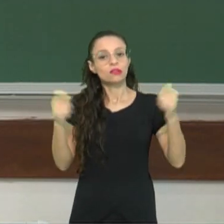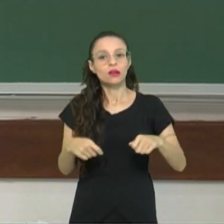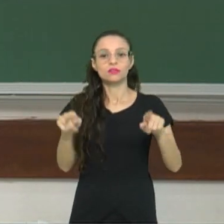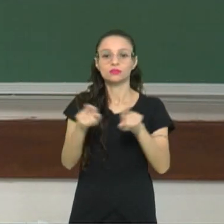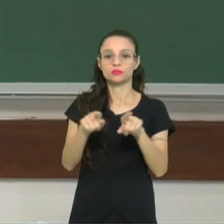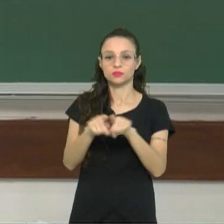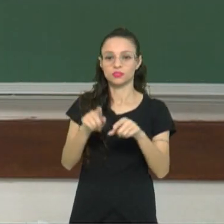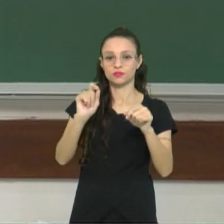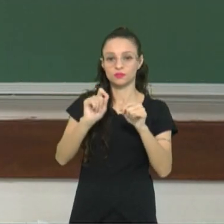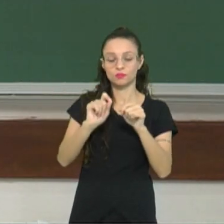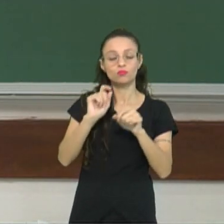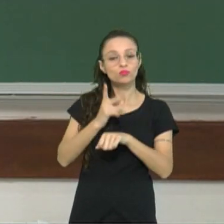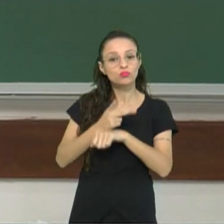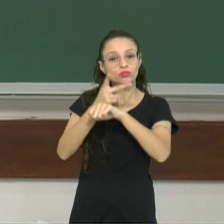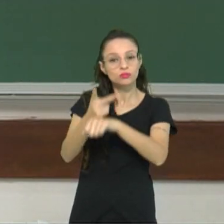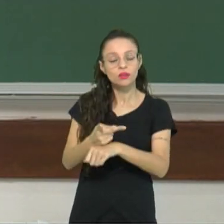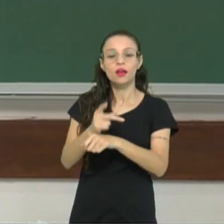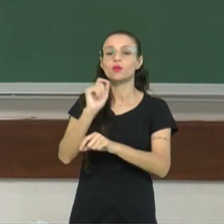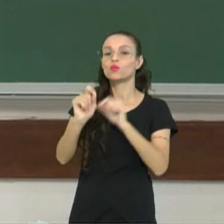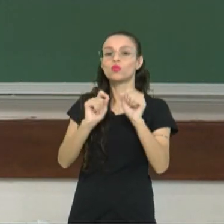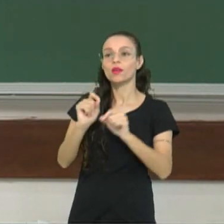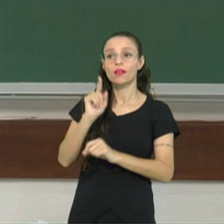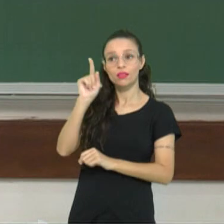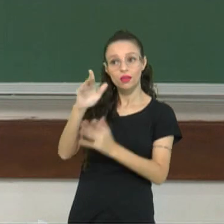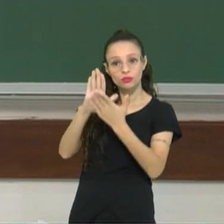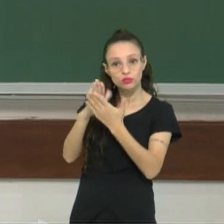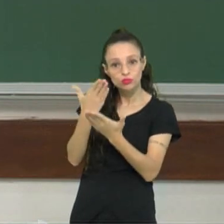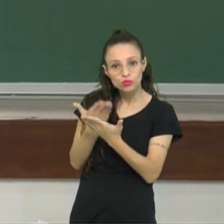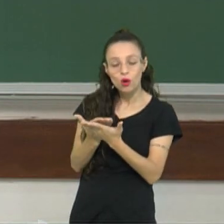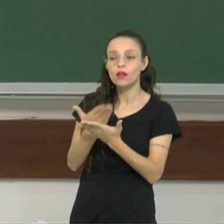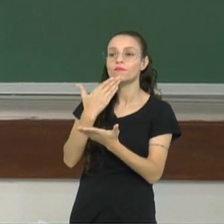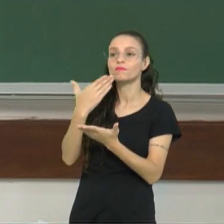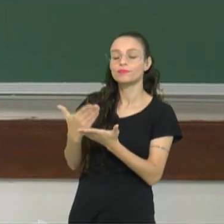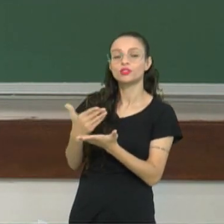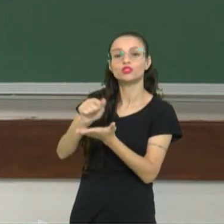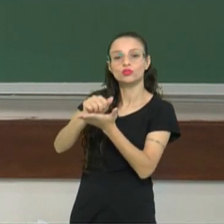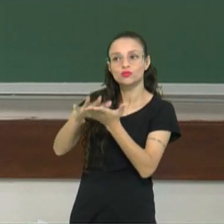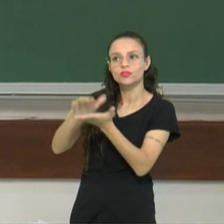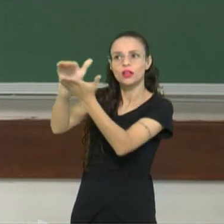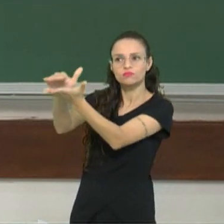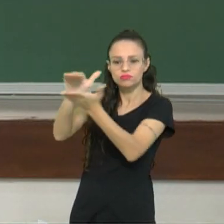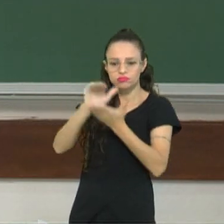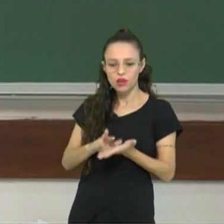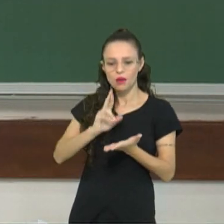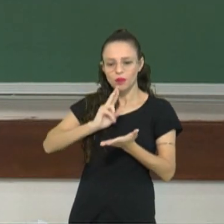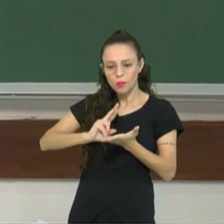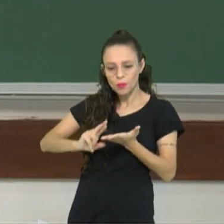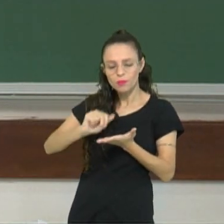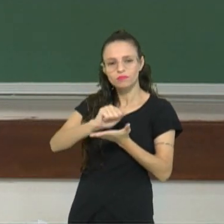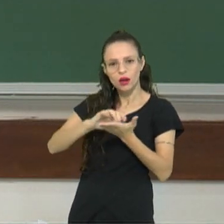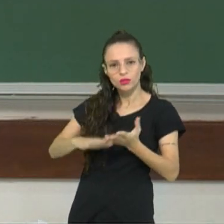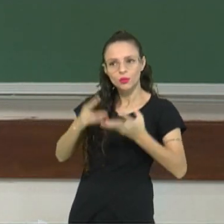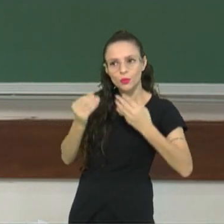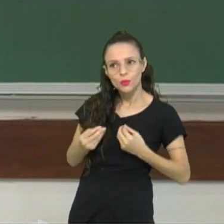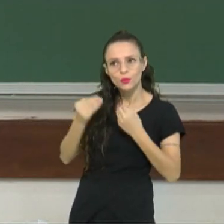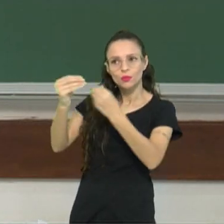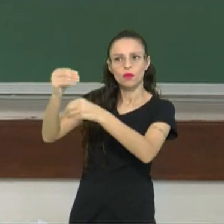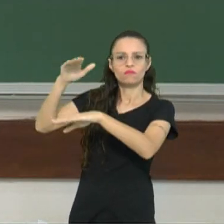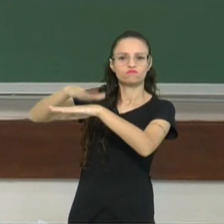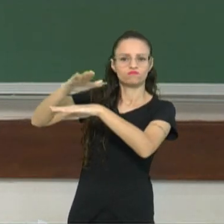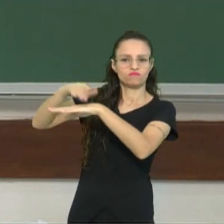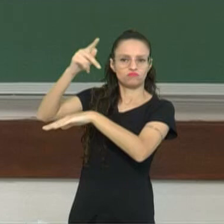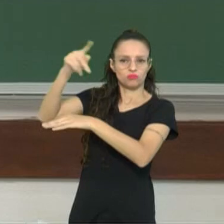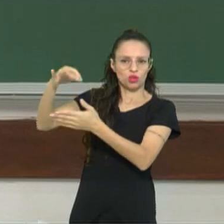de buscar as atividades na escola. Essas atividades vão ser recolhidas pelo professor, ele vai levar para casa, vai corrigir,